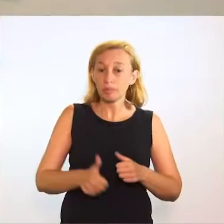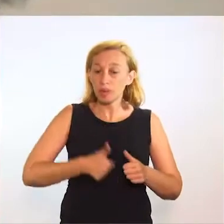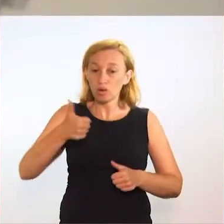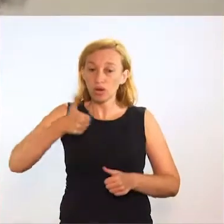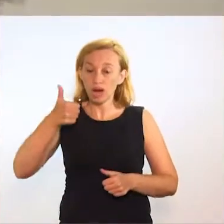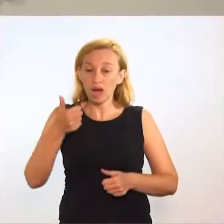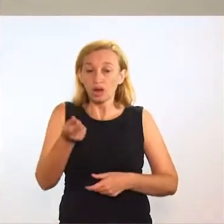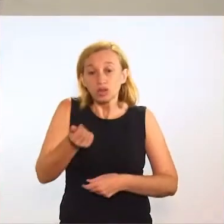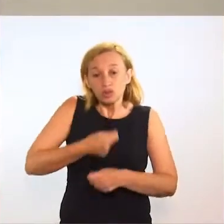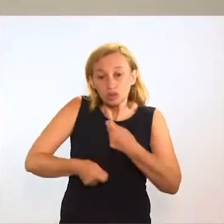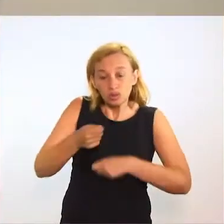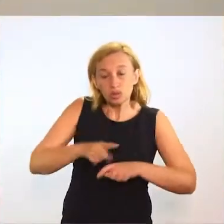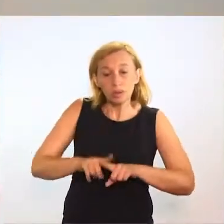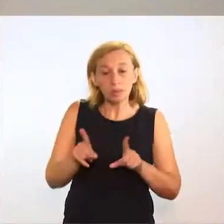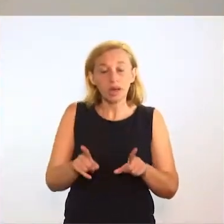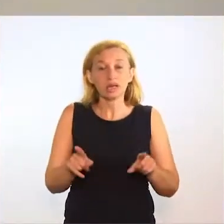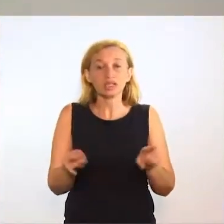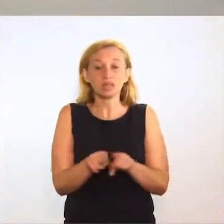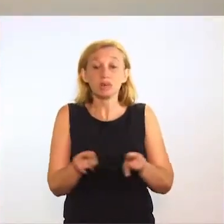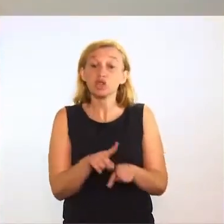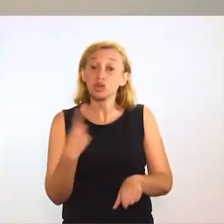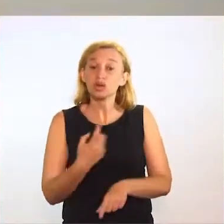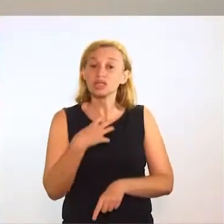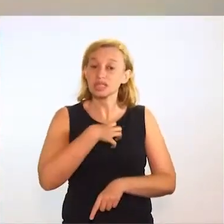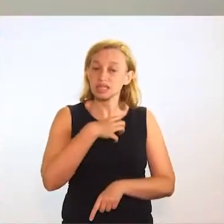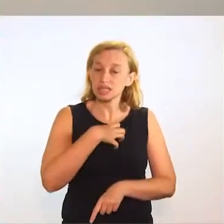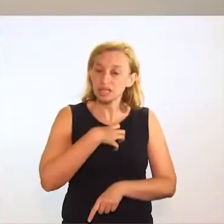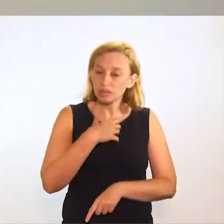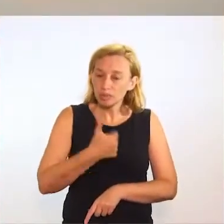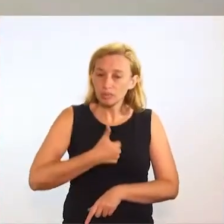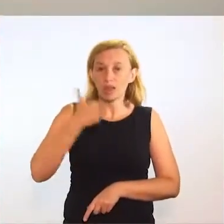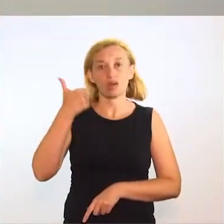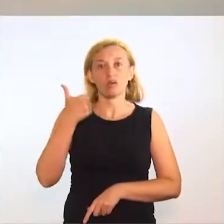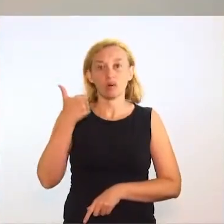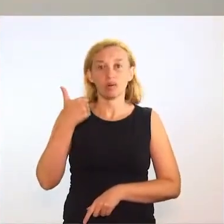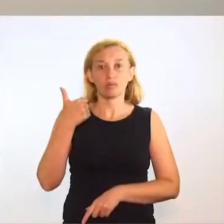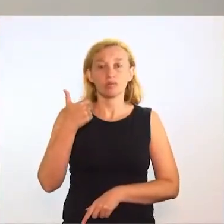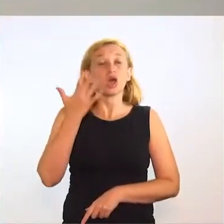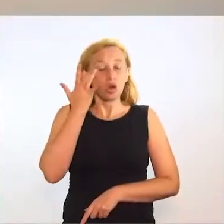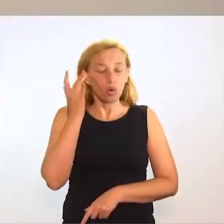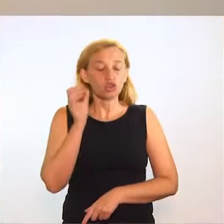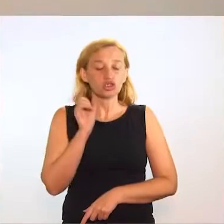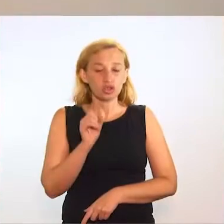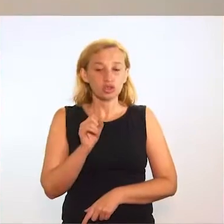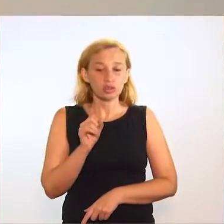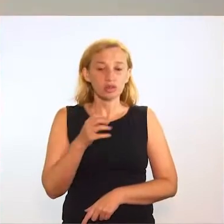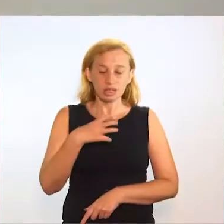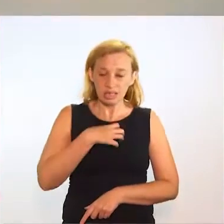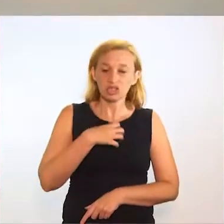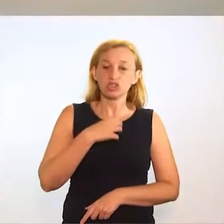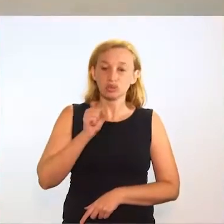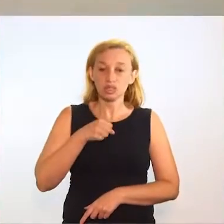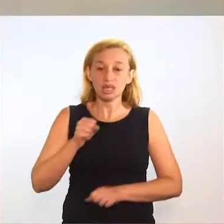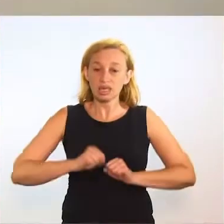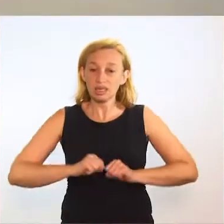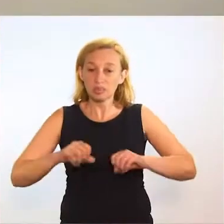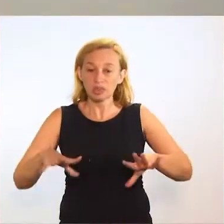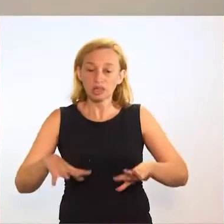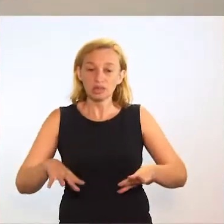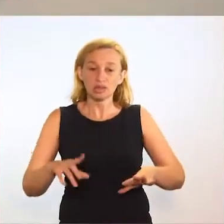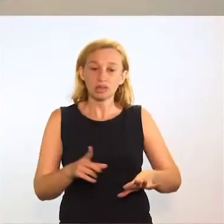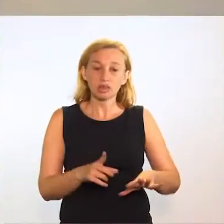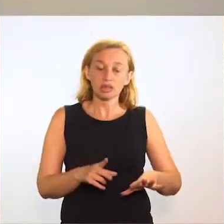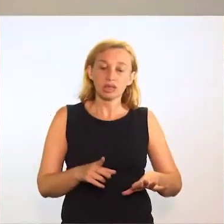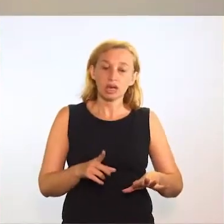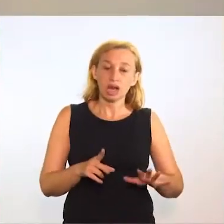os nossos negócios, mas para nos nutrir e fazer com que a gente também se sinta aconchegado, né? Eu acho que isso faz todo sentido. Eu acho que